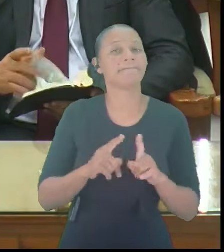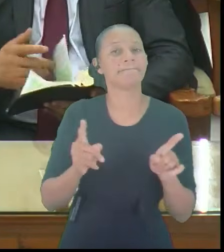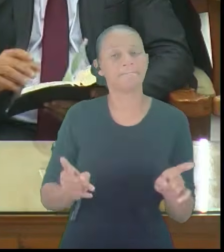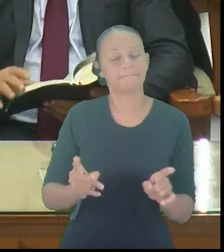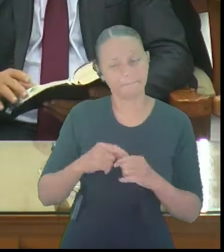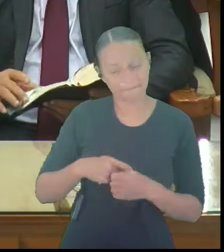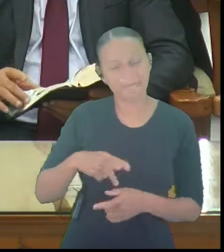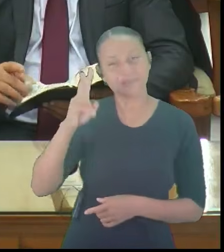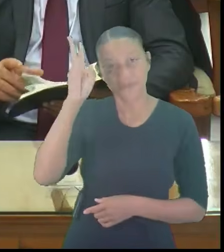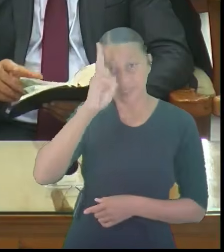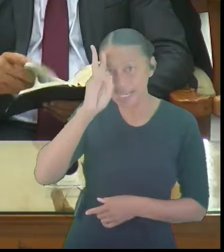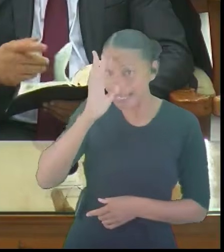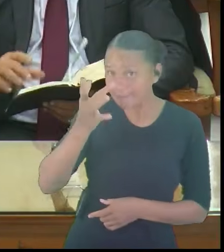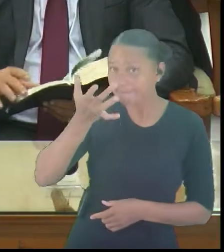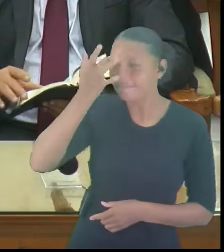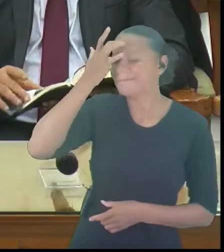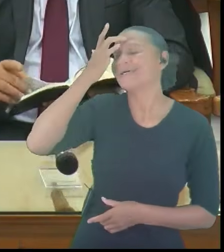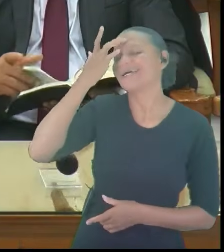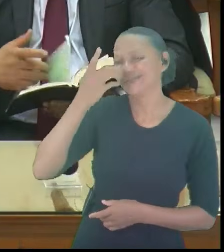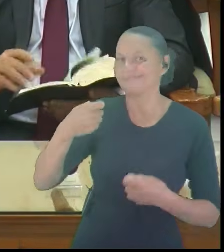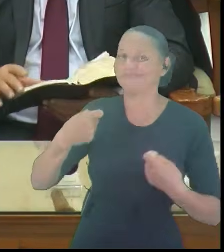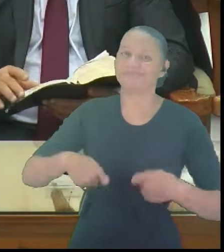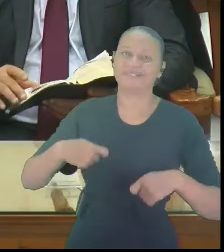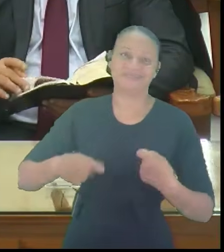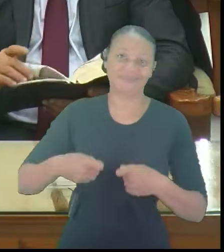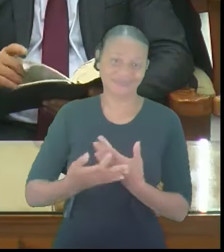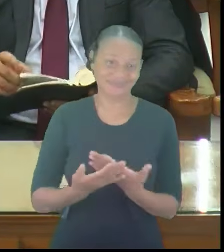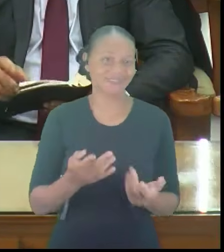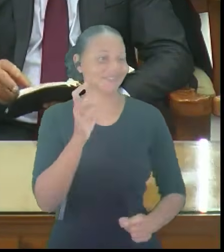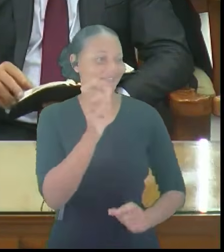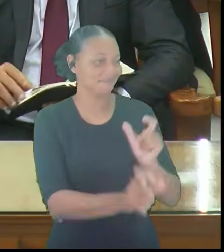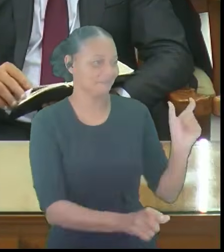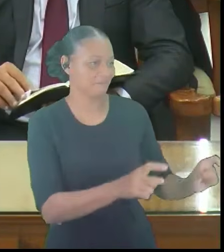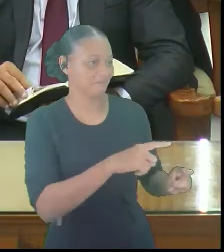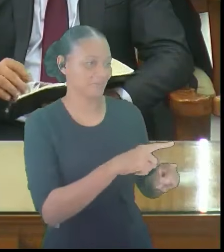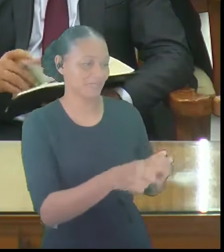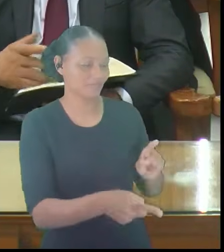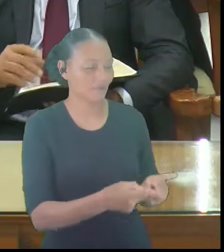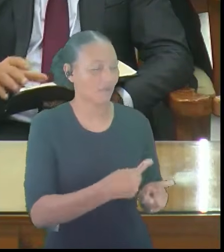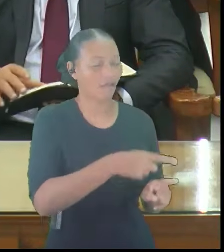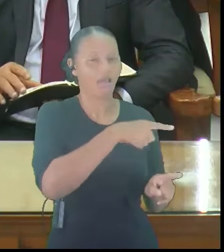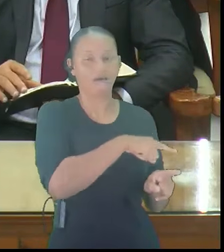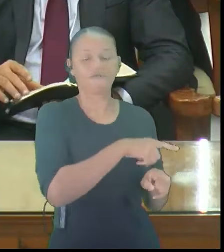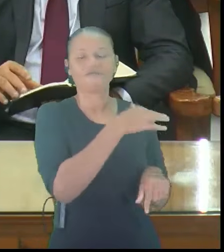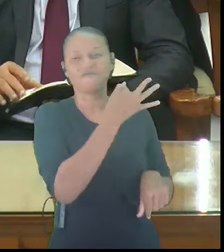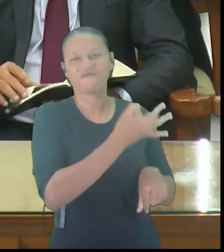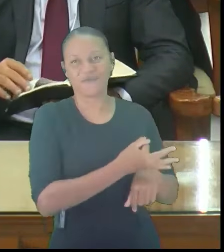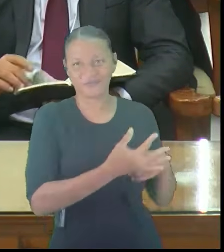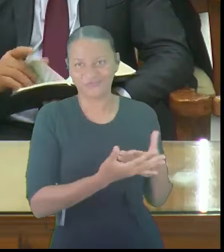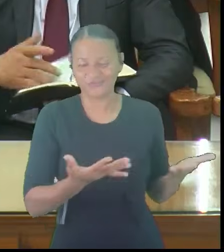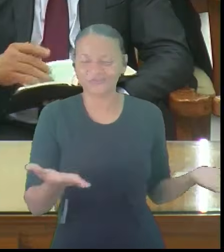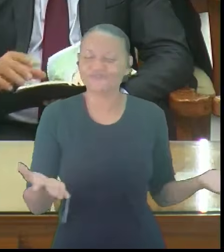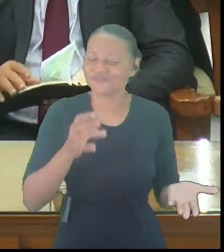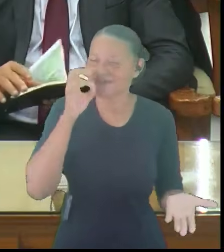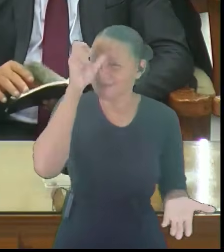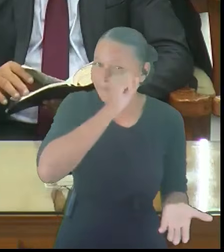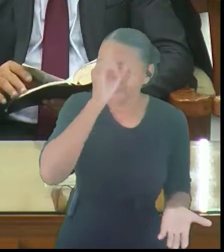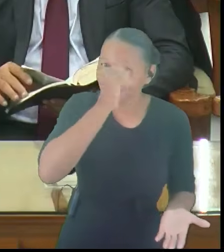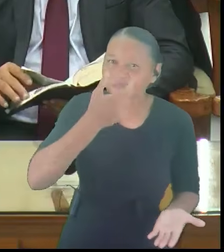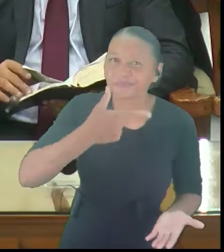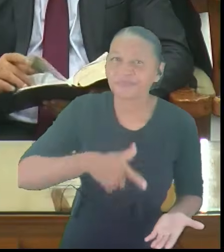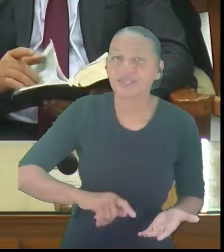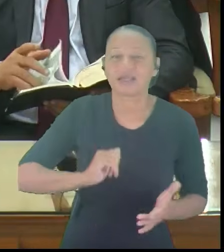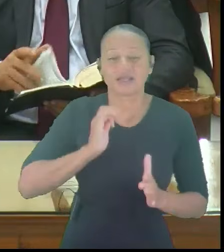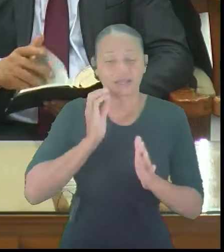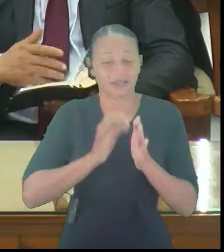para reforçar. E não custa nada, porque sempre tem alguém que não estava no outro culto. Capítulo 13 de 1ª carta de São Paulo